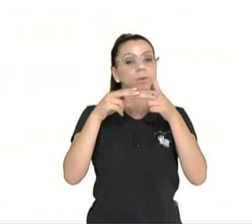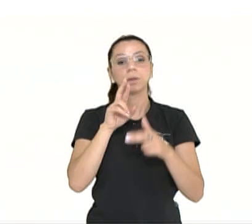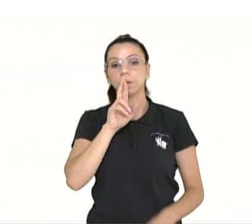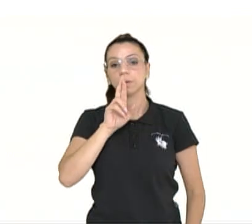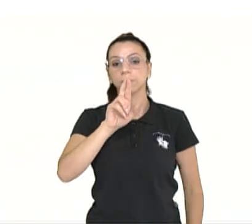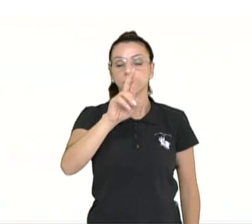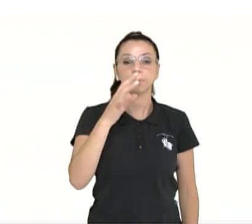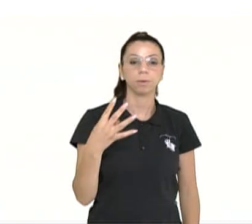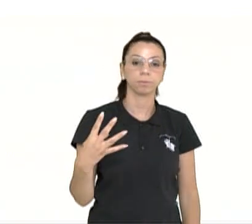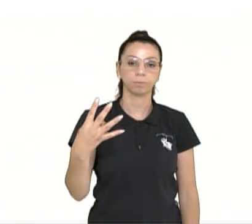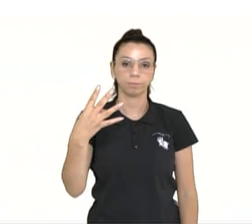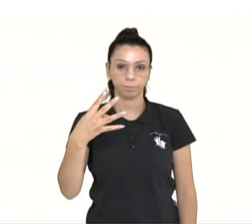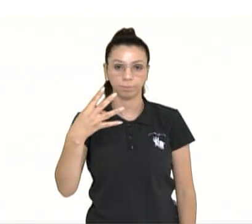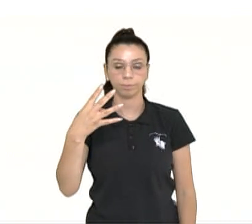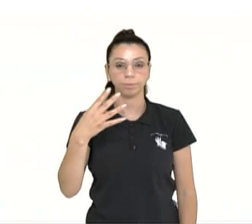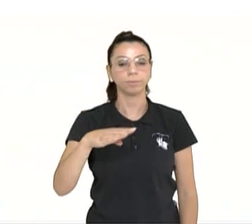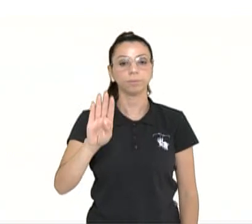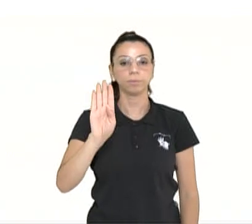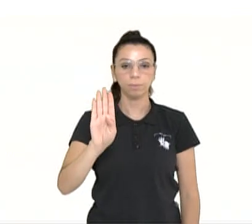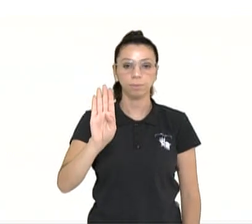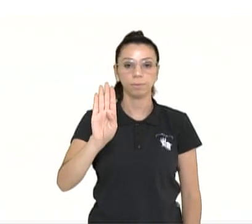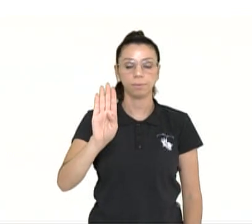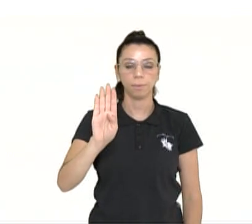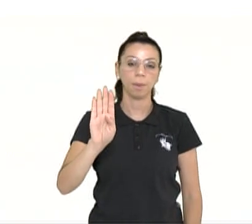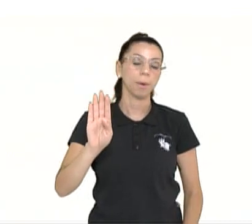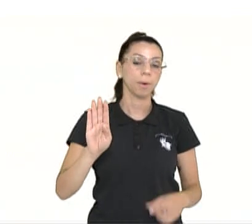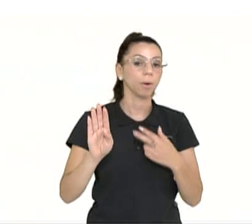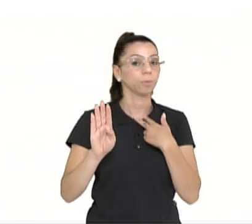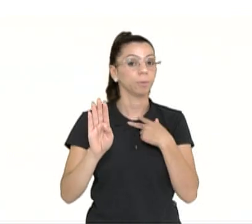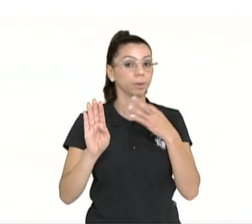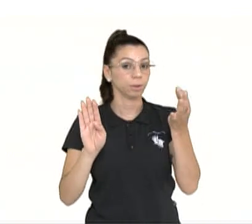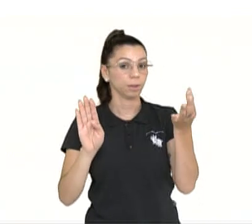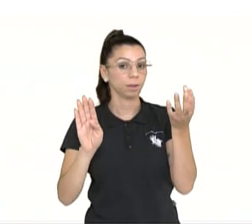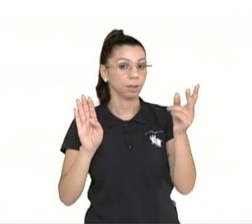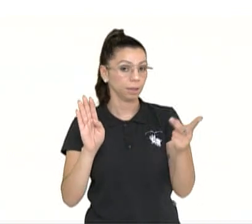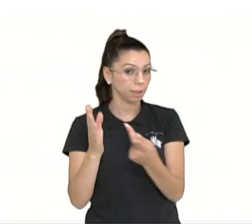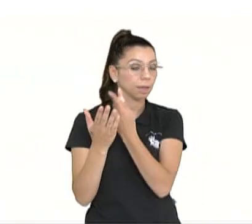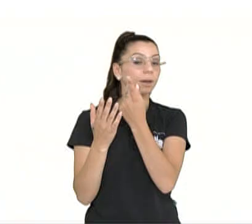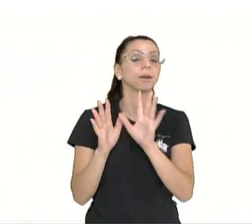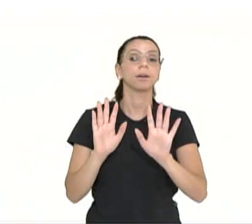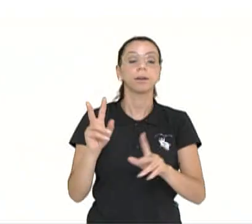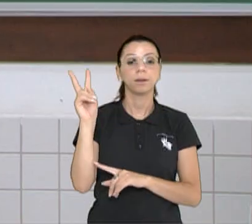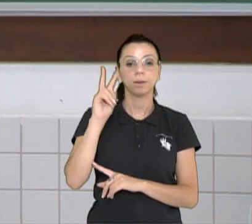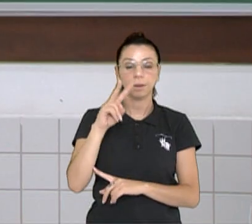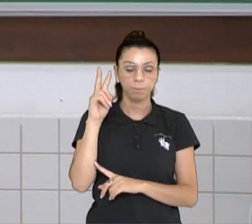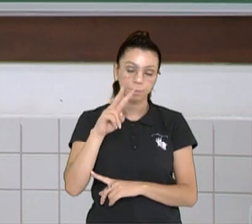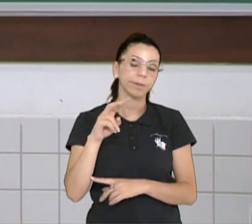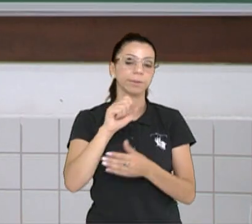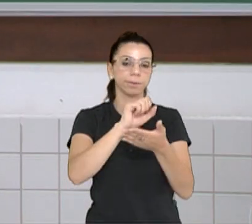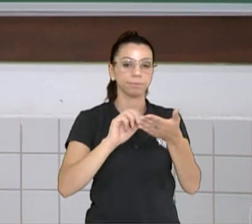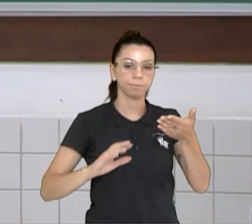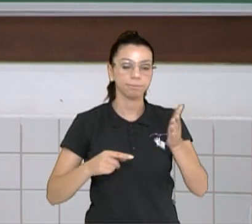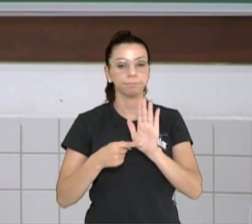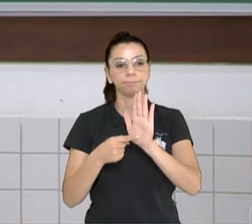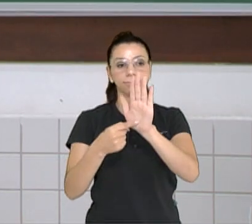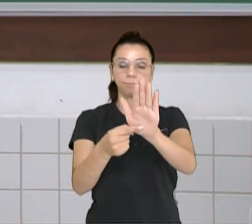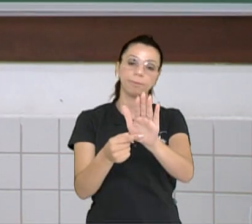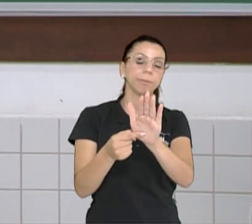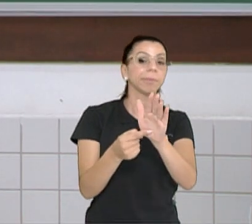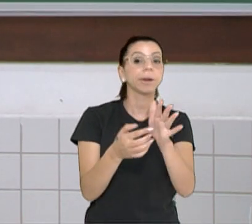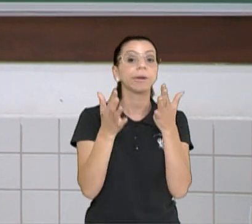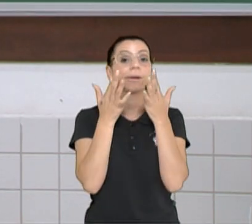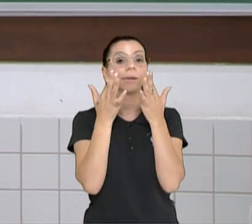a alternativa B, para você não errar. Então, sempre lembrando, eu quis trazer esse exercício para vocês, para